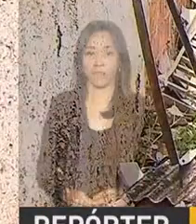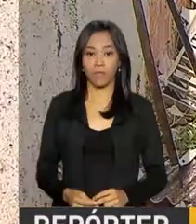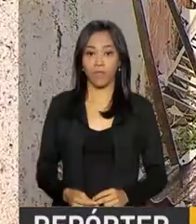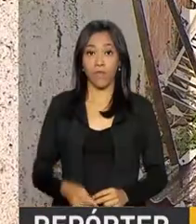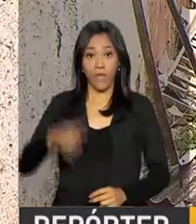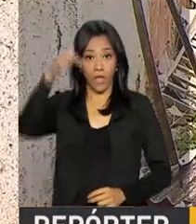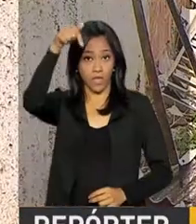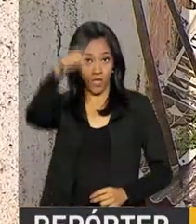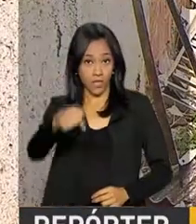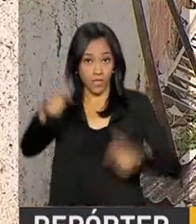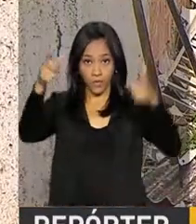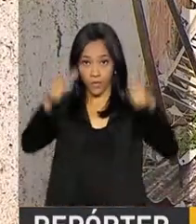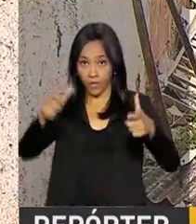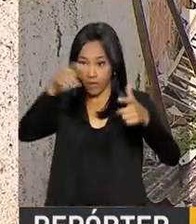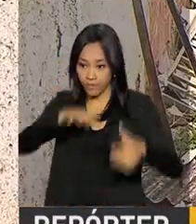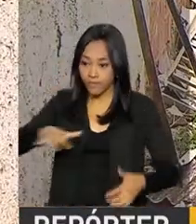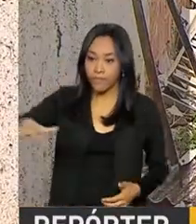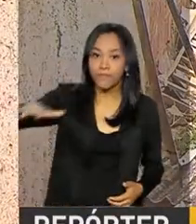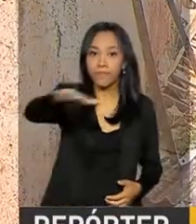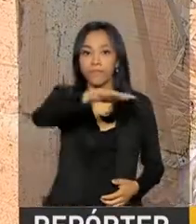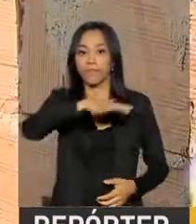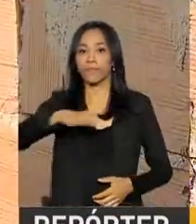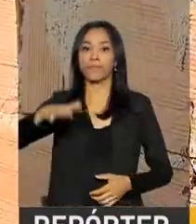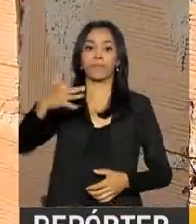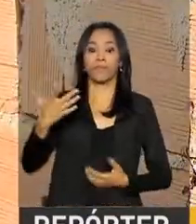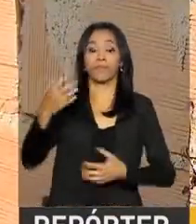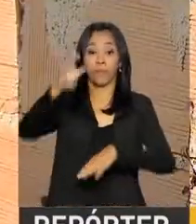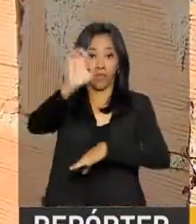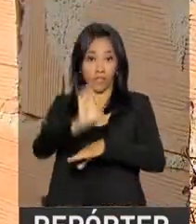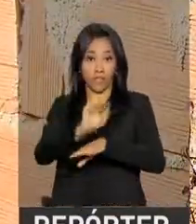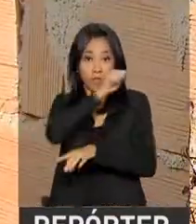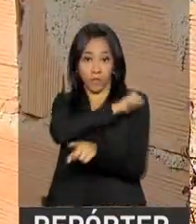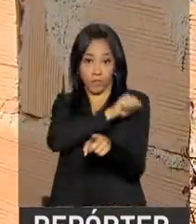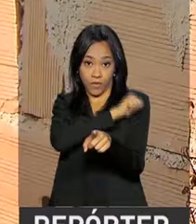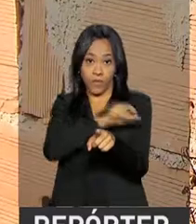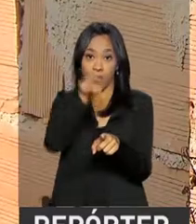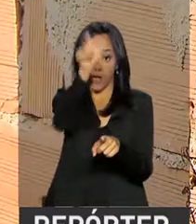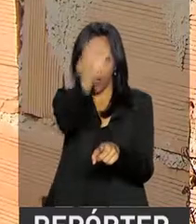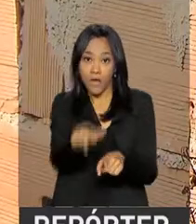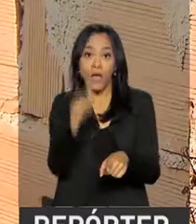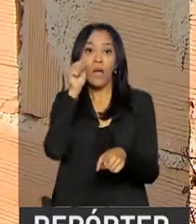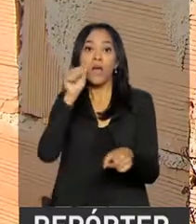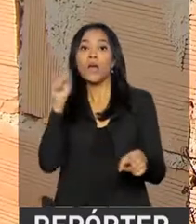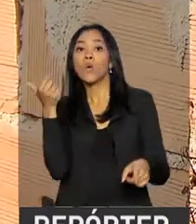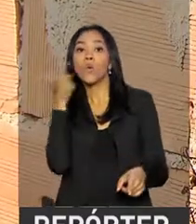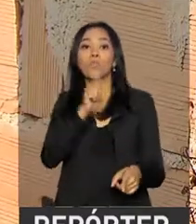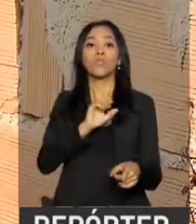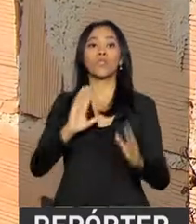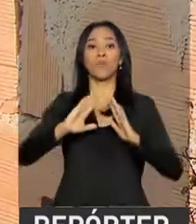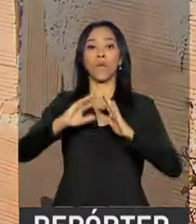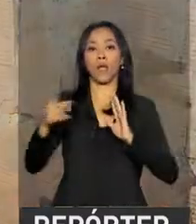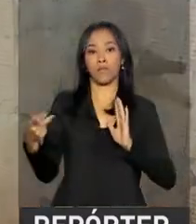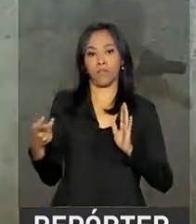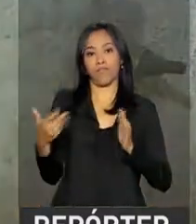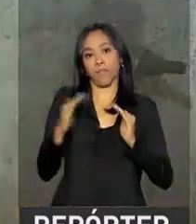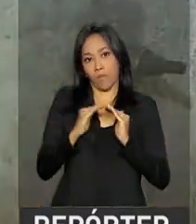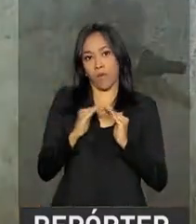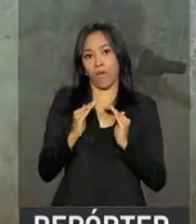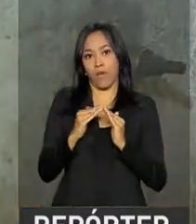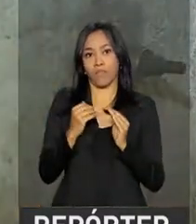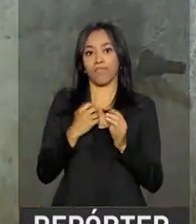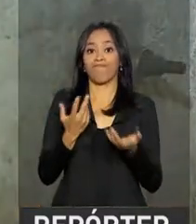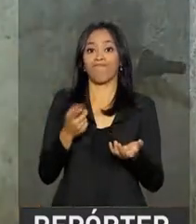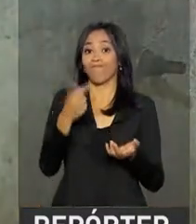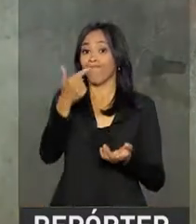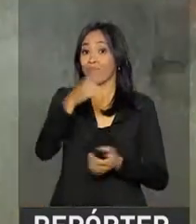Neste labirinto, no bairro de Santa Cruz, no Rio de Janeiro, que Dona Maria Luísa conseguiu um local para morar nos últimos anos. O